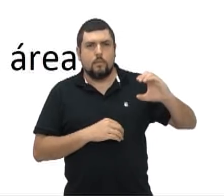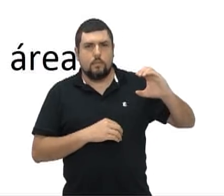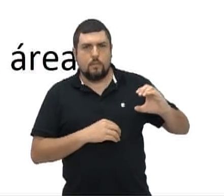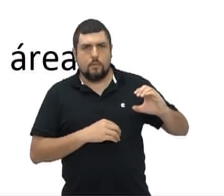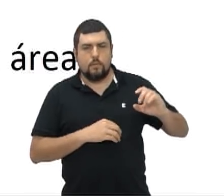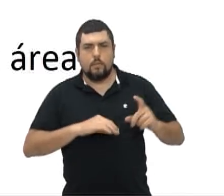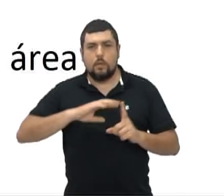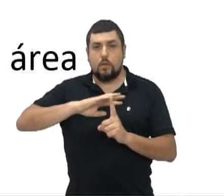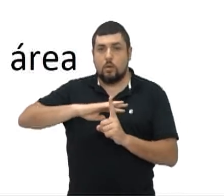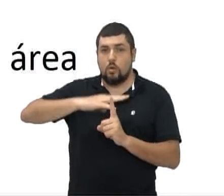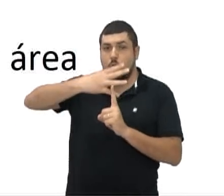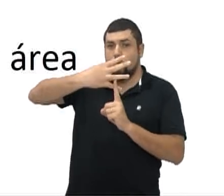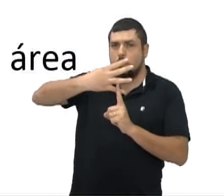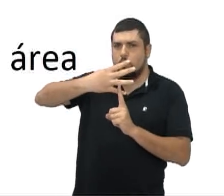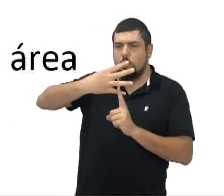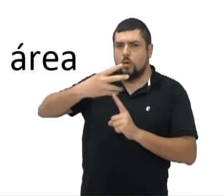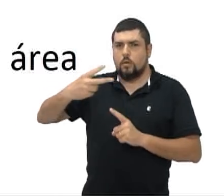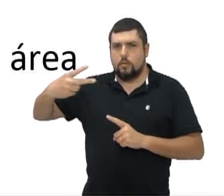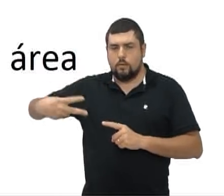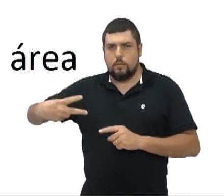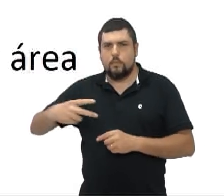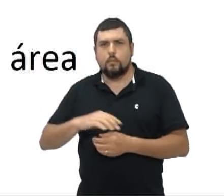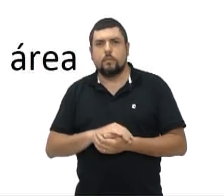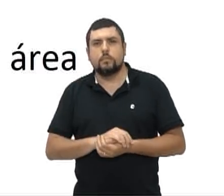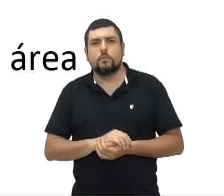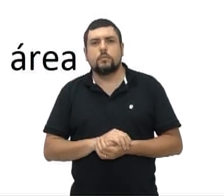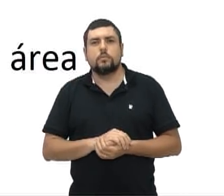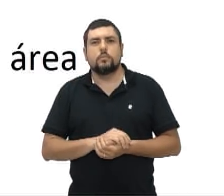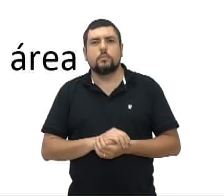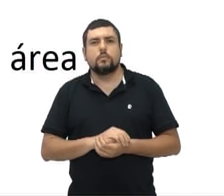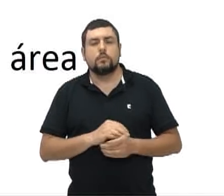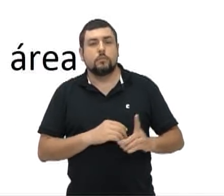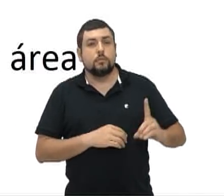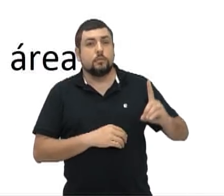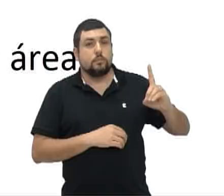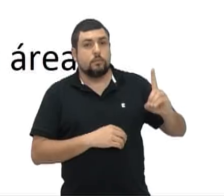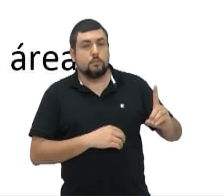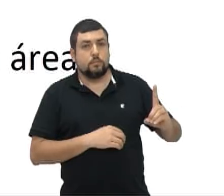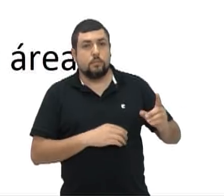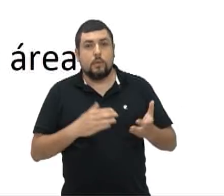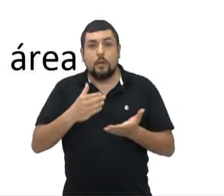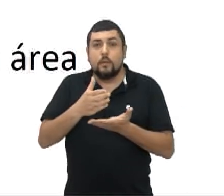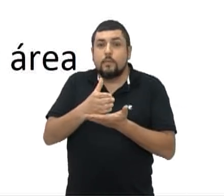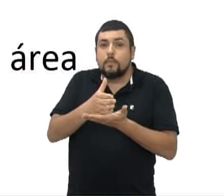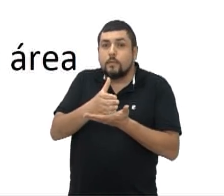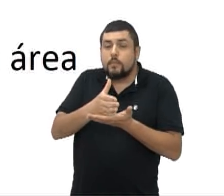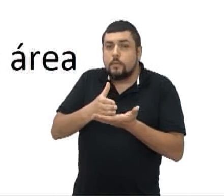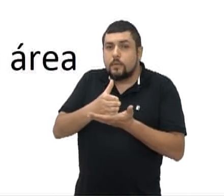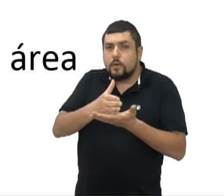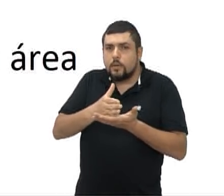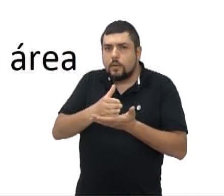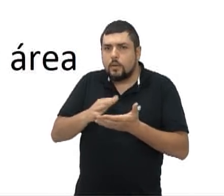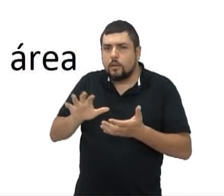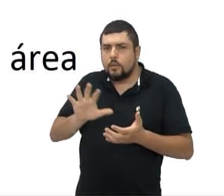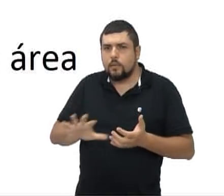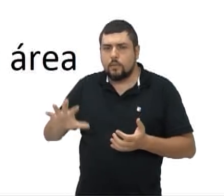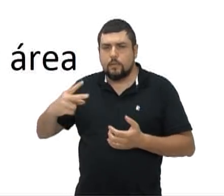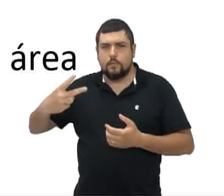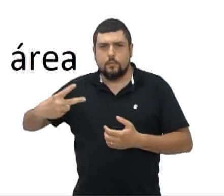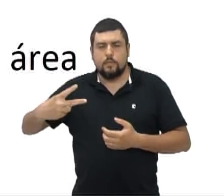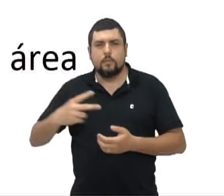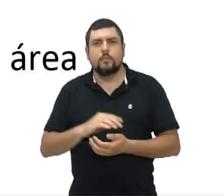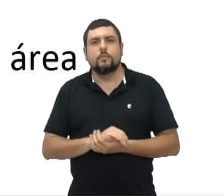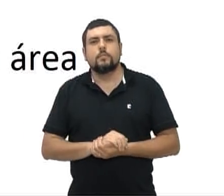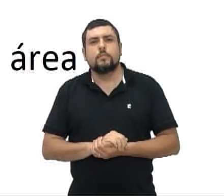o quádruplo da área da figura 2 e a letra D, a metade da área da figura 2.